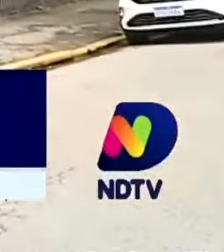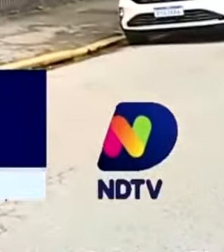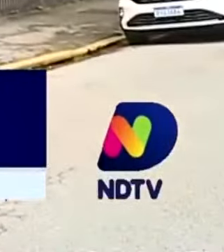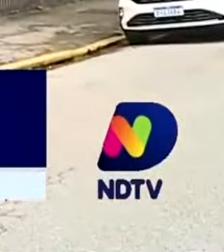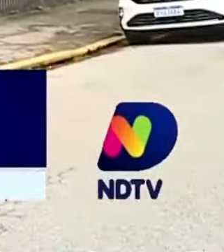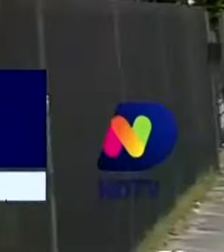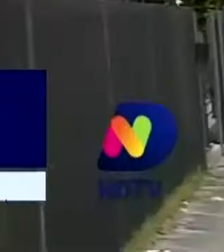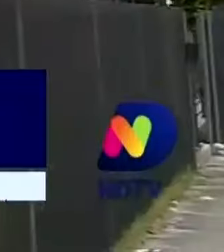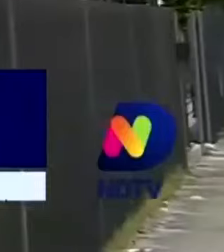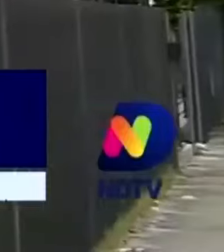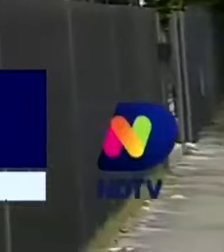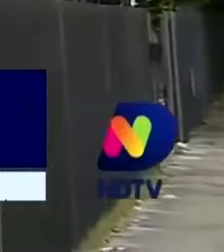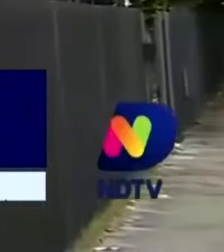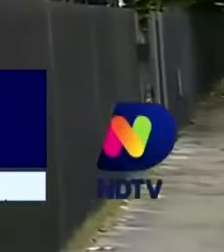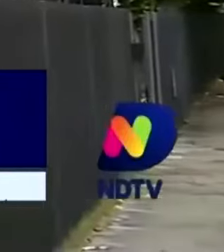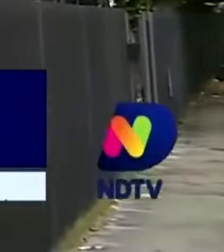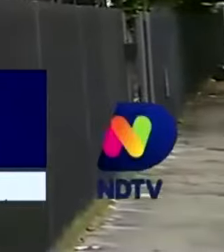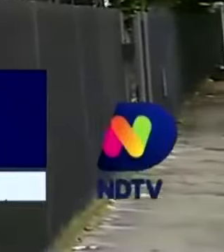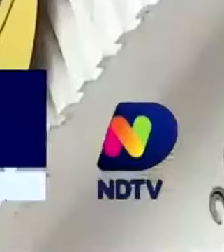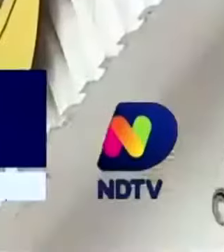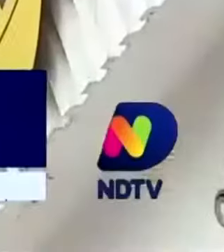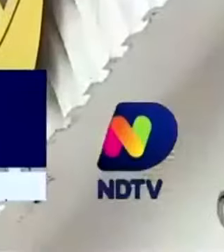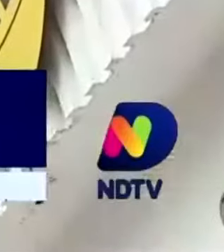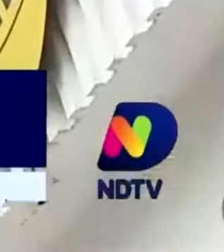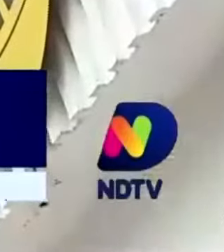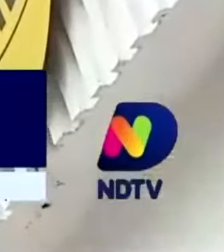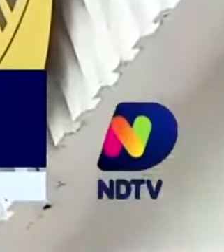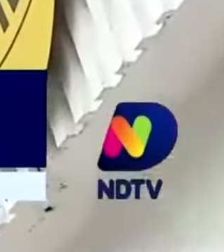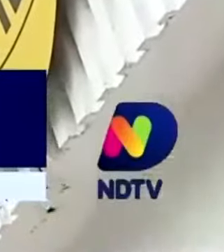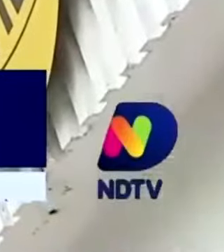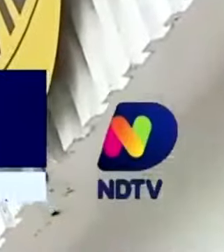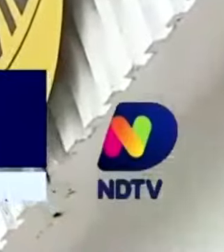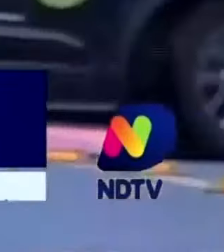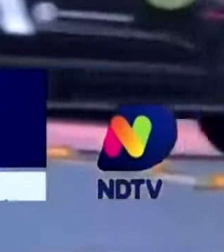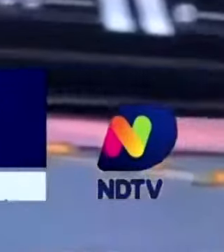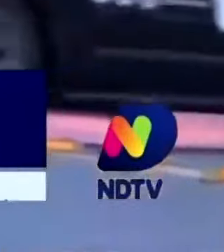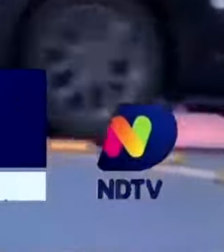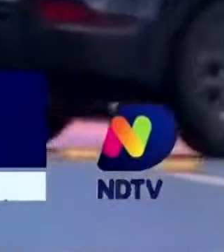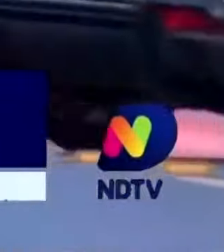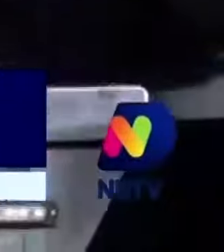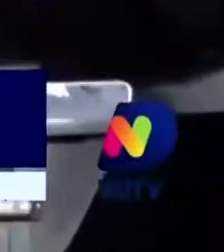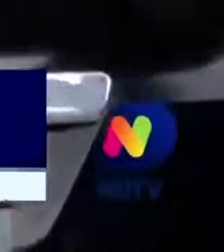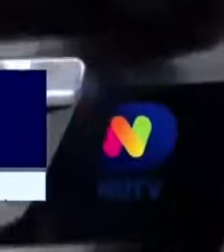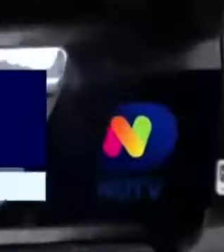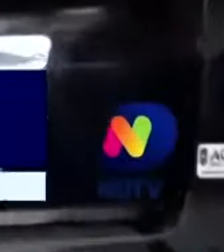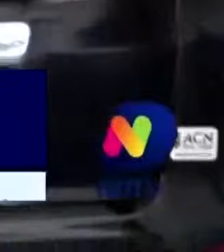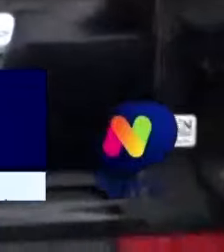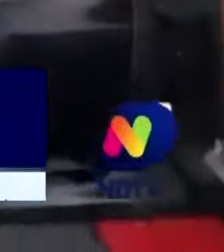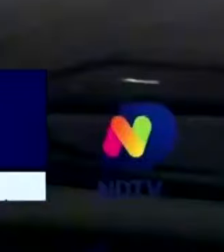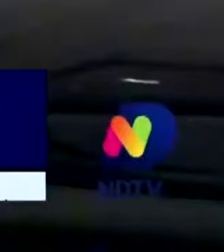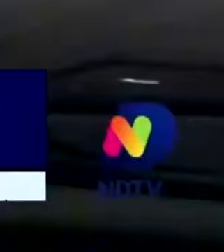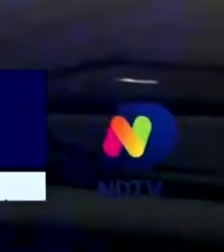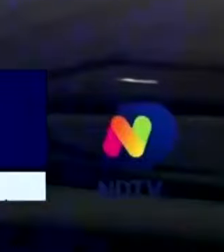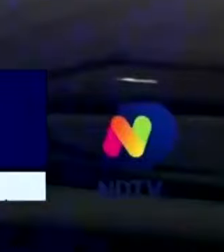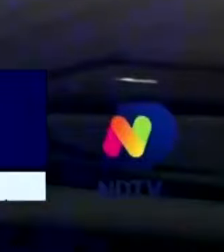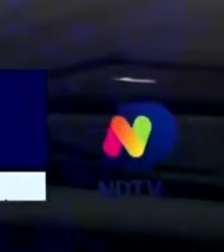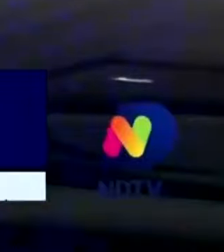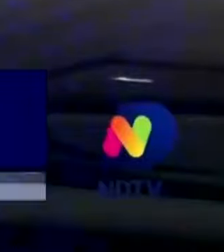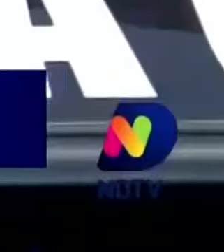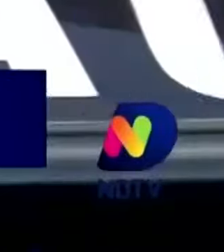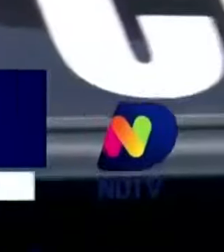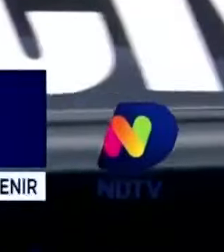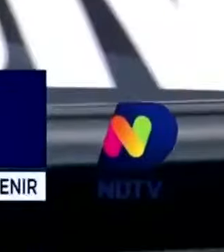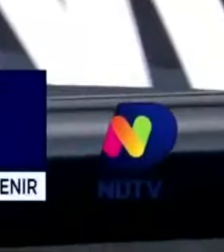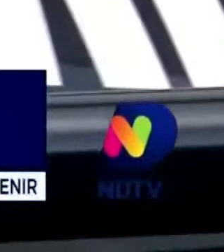chega à resolução de 77% dos homicídios e de 100% dos feminicídios. No ano passado, só houve concurso para a contratação de